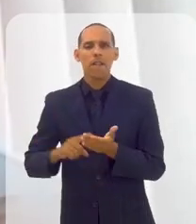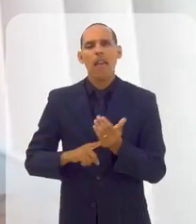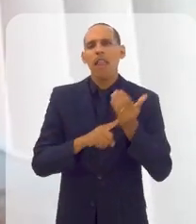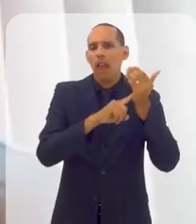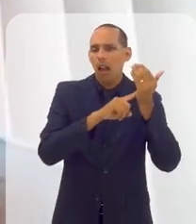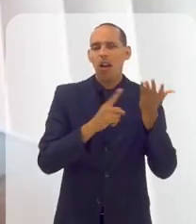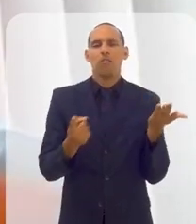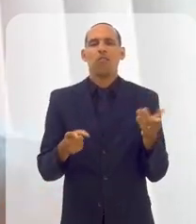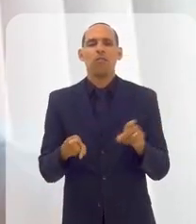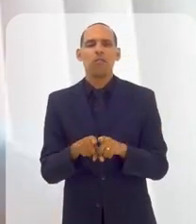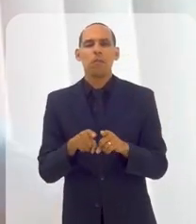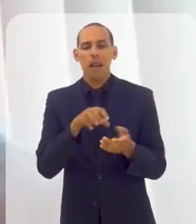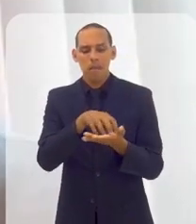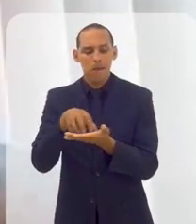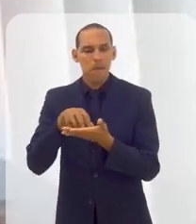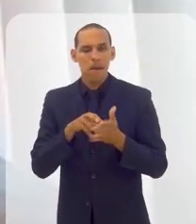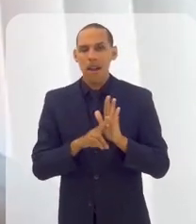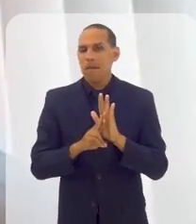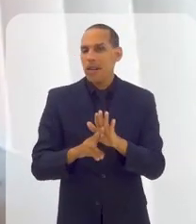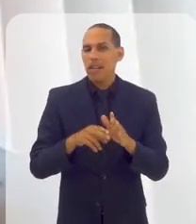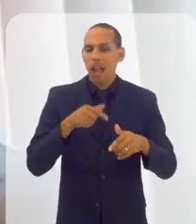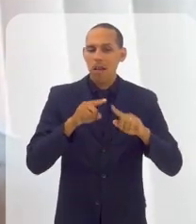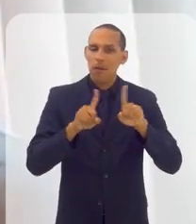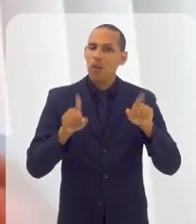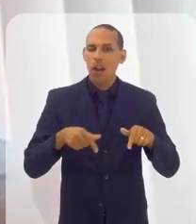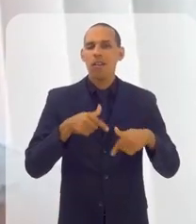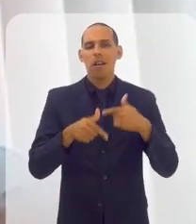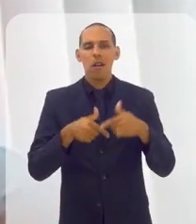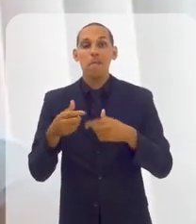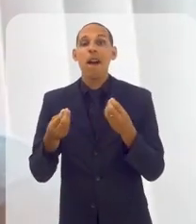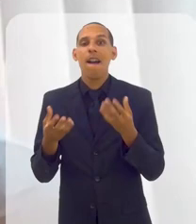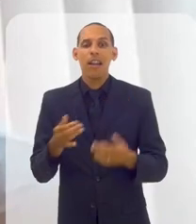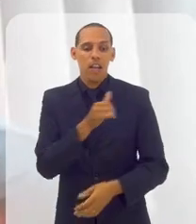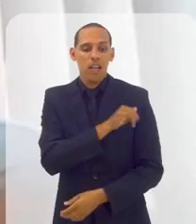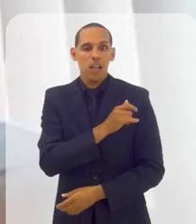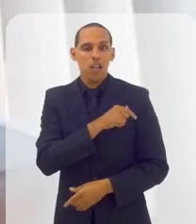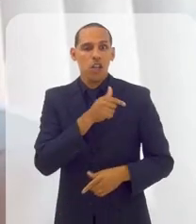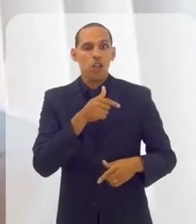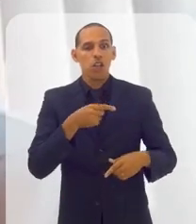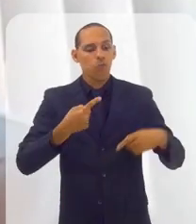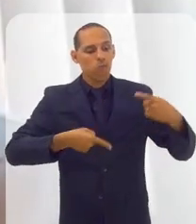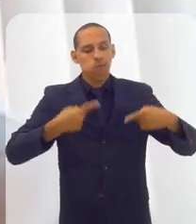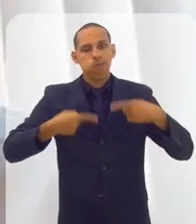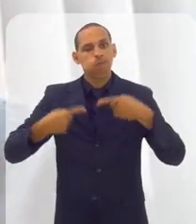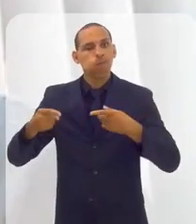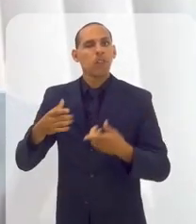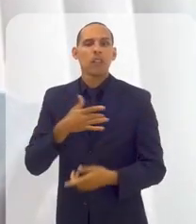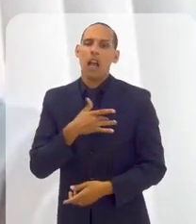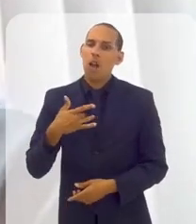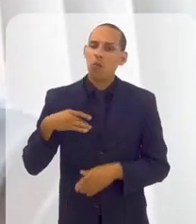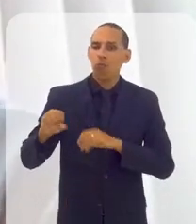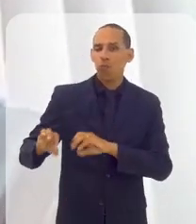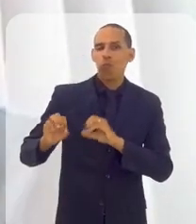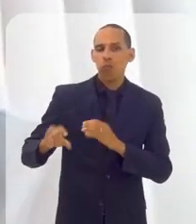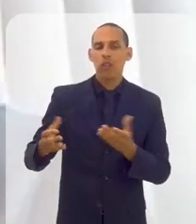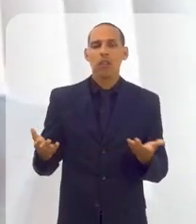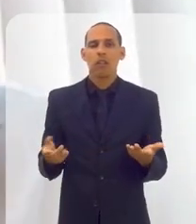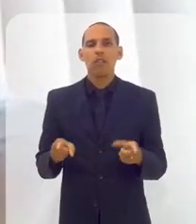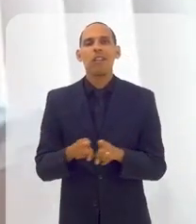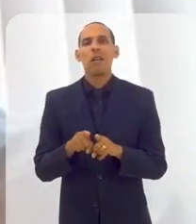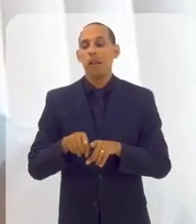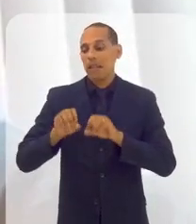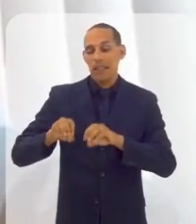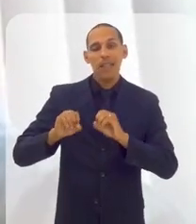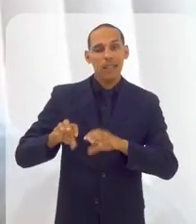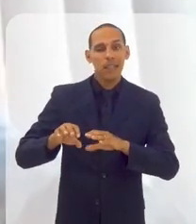e tecnológica, entidades representativas de trabalhadores, para discutir o Estado do Rio de Janeiro, discutir a saúde, discutir a